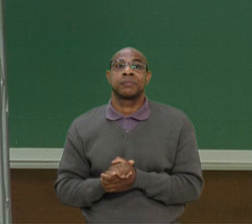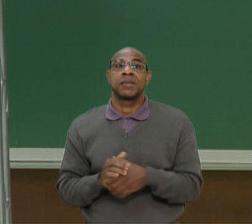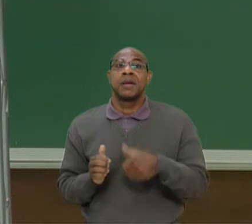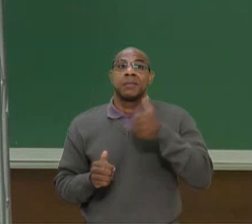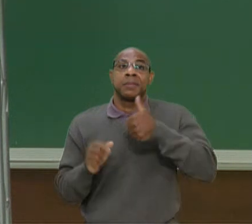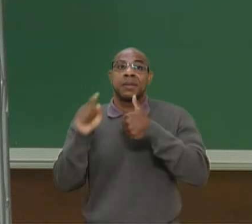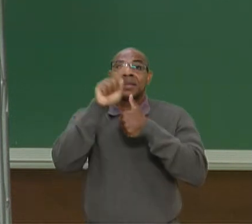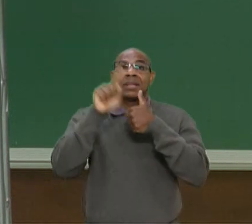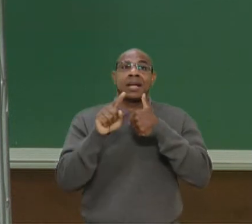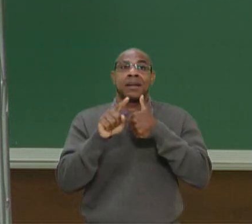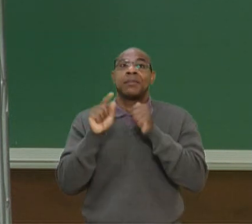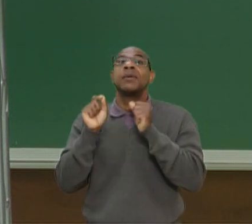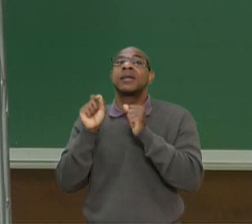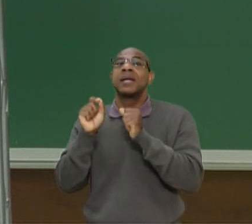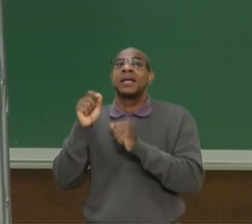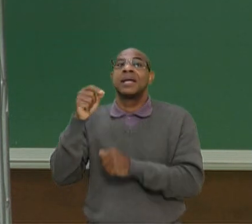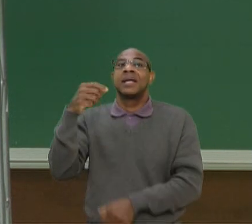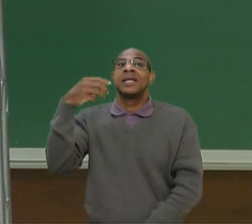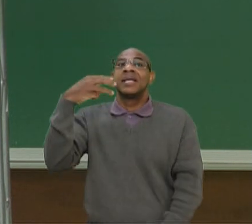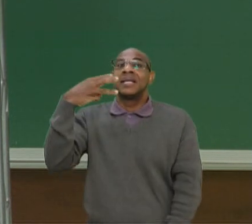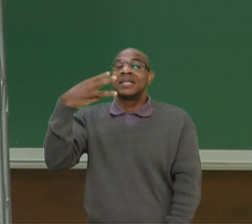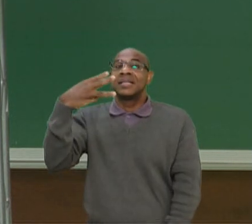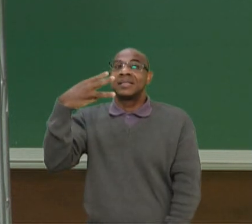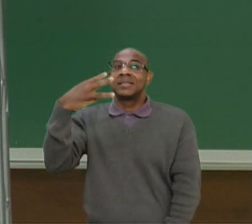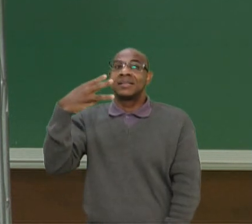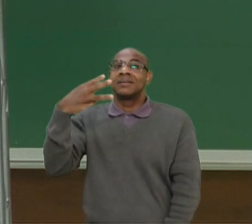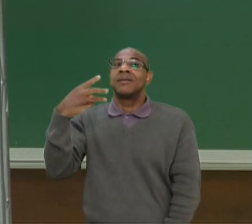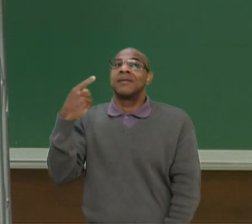Primeiro montar, Z menos